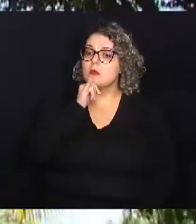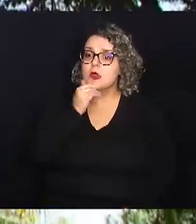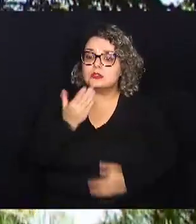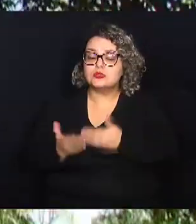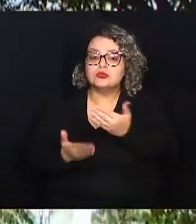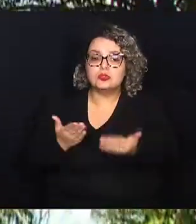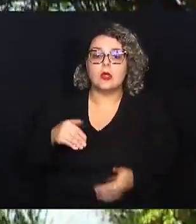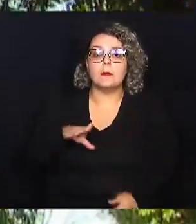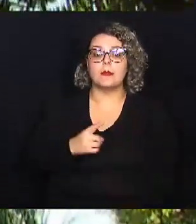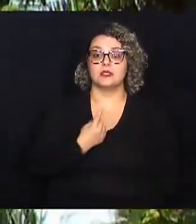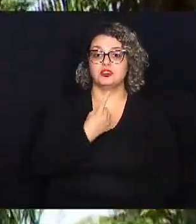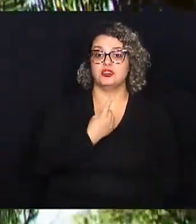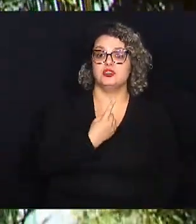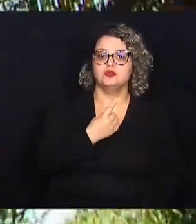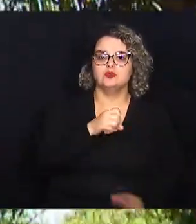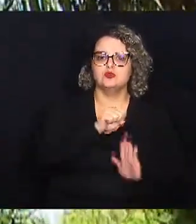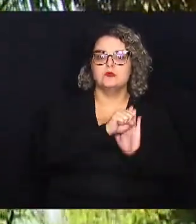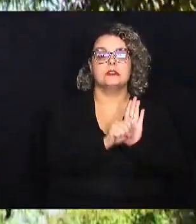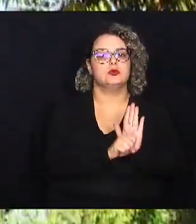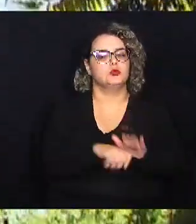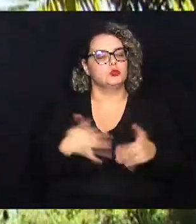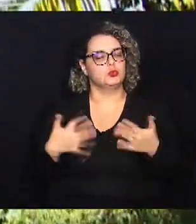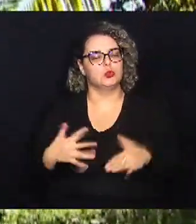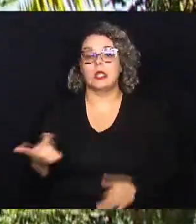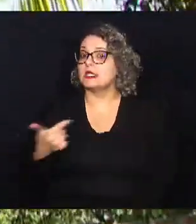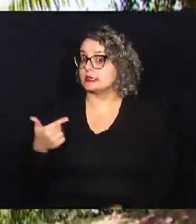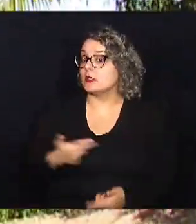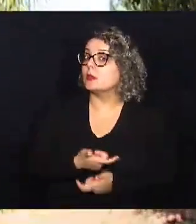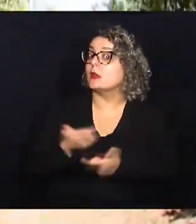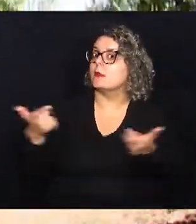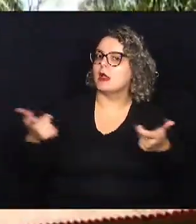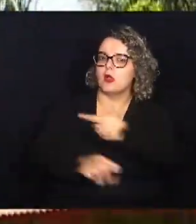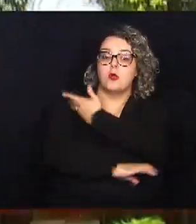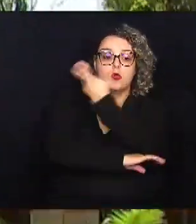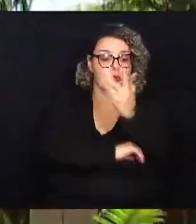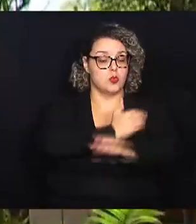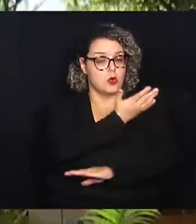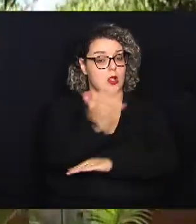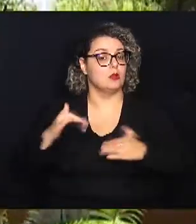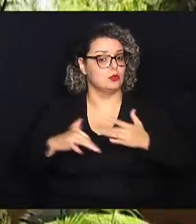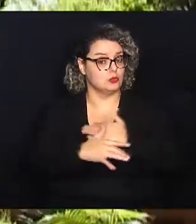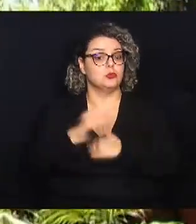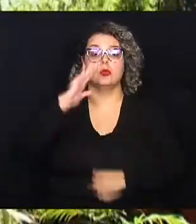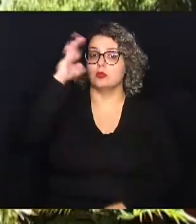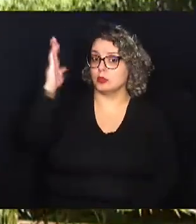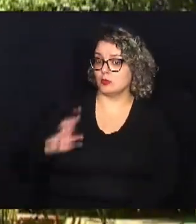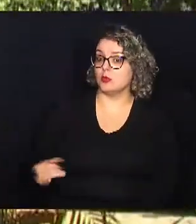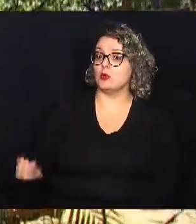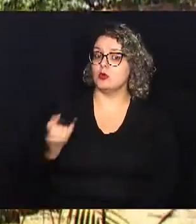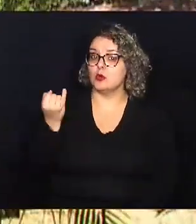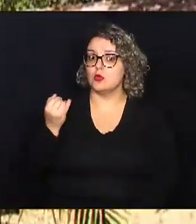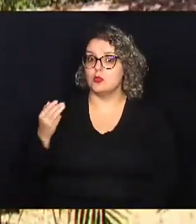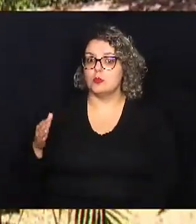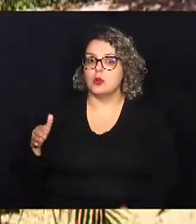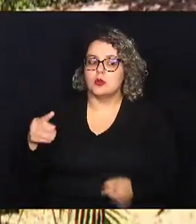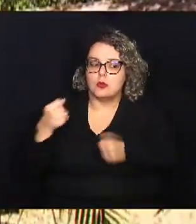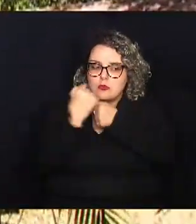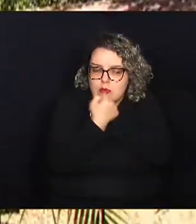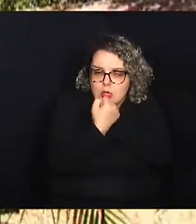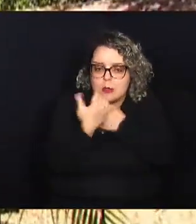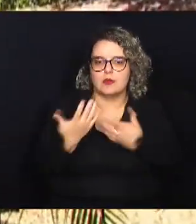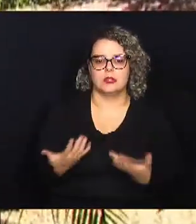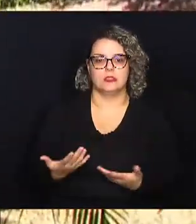de um século, sendo a segunda maior floresta urbana do Brasil e um importante refúgio para a fauna nativa da região